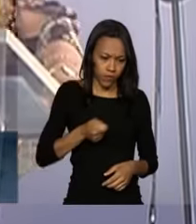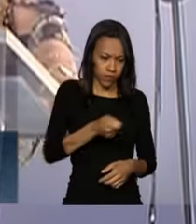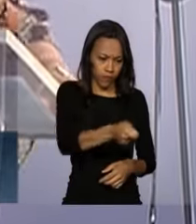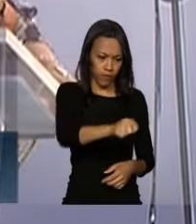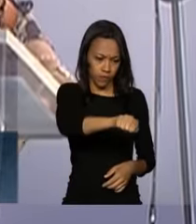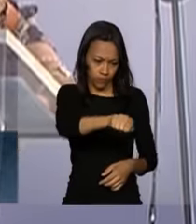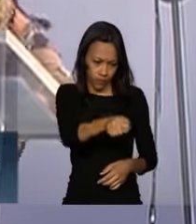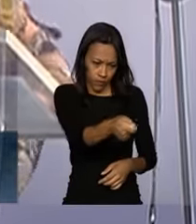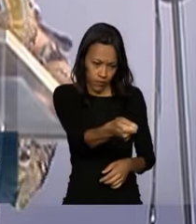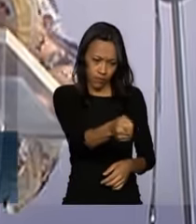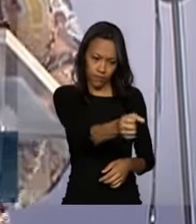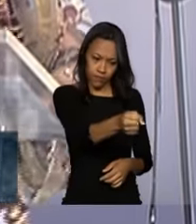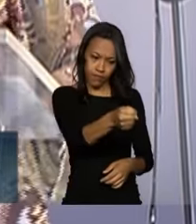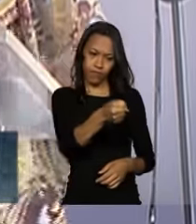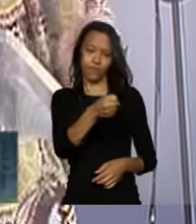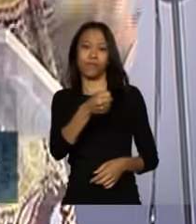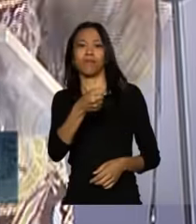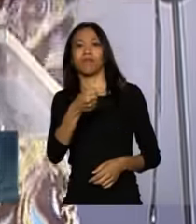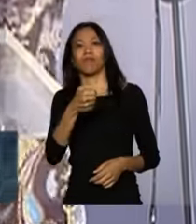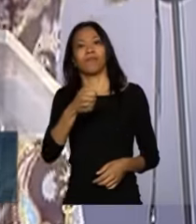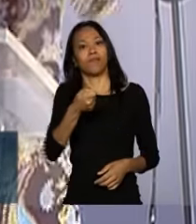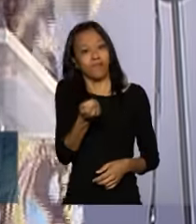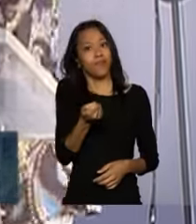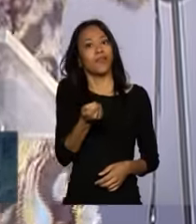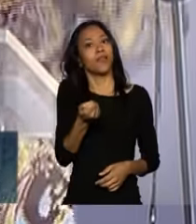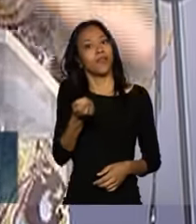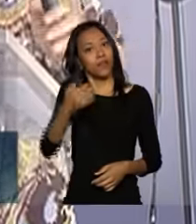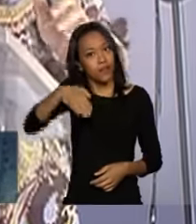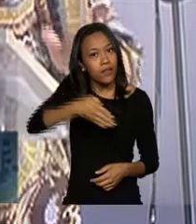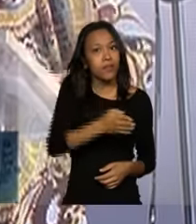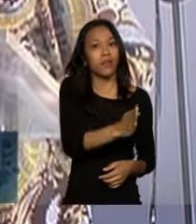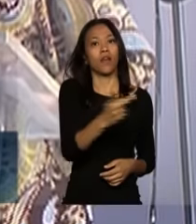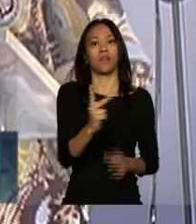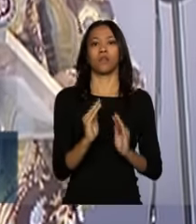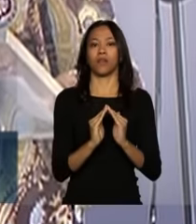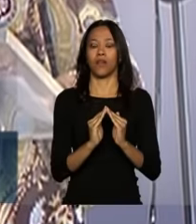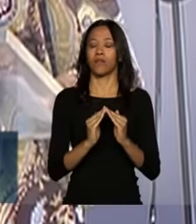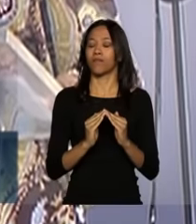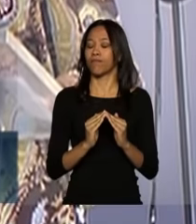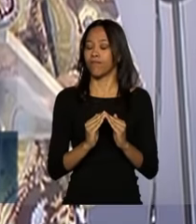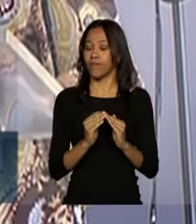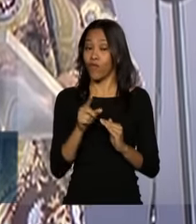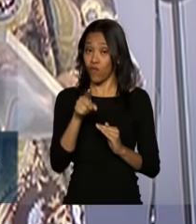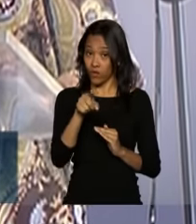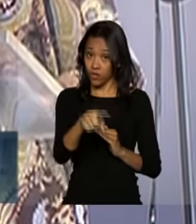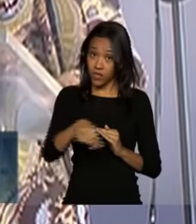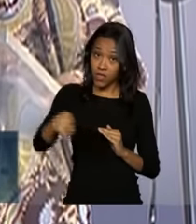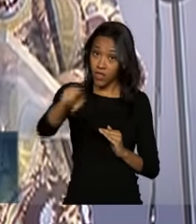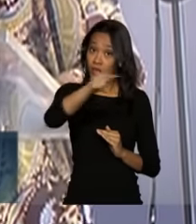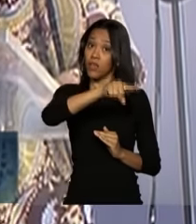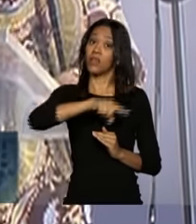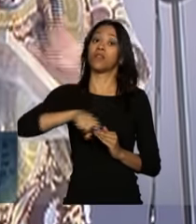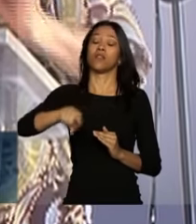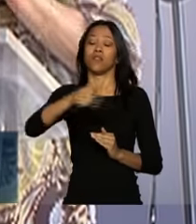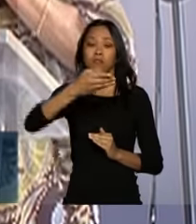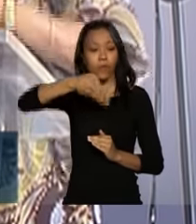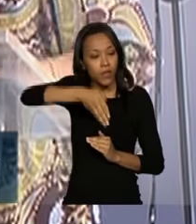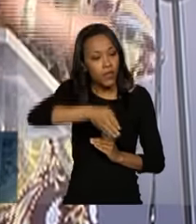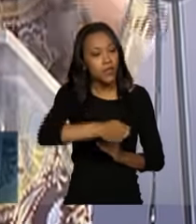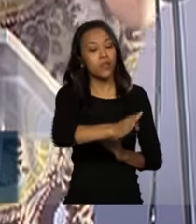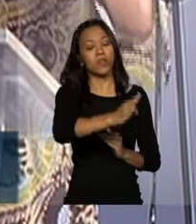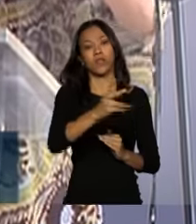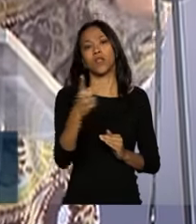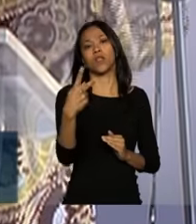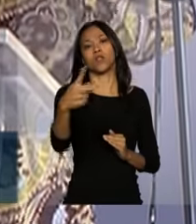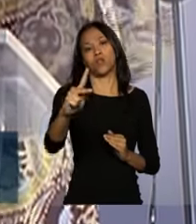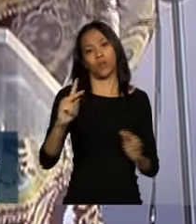porta, virarem a chave e entrarem, vocês estarão entrando na